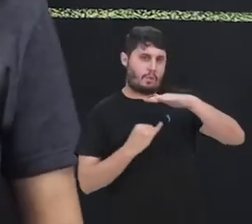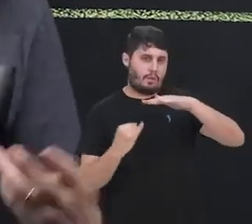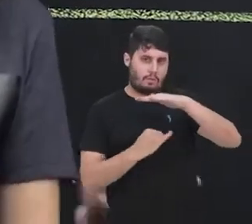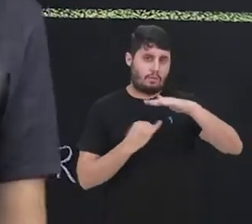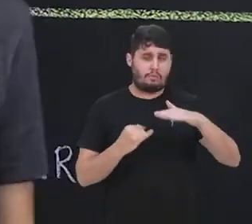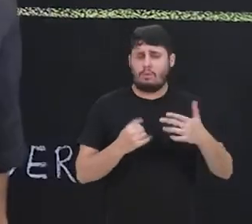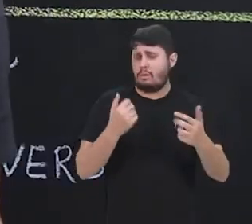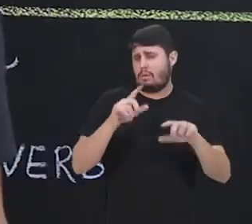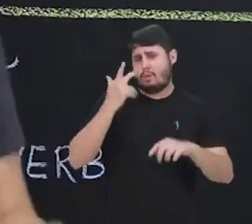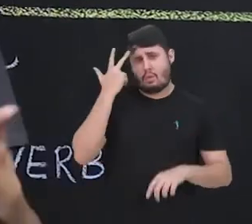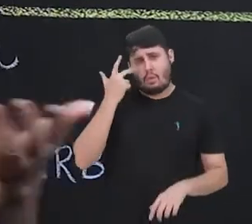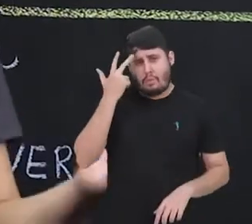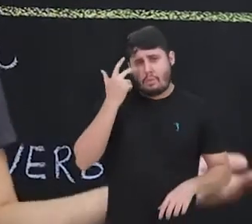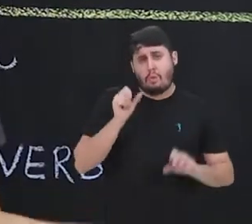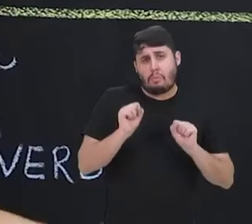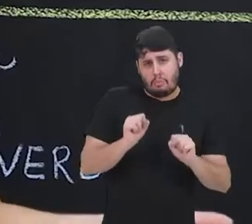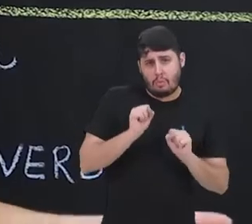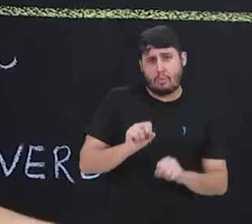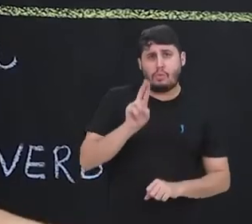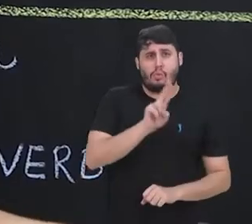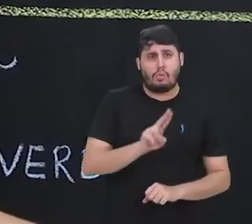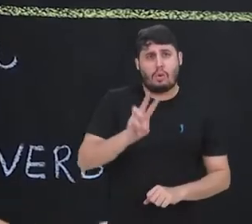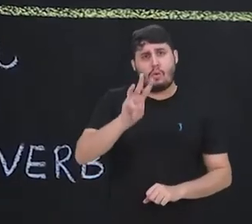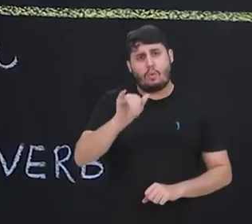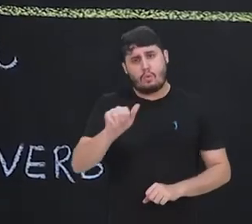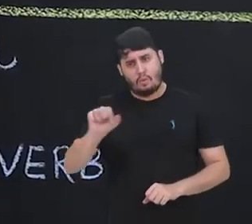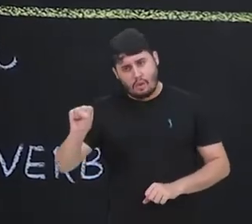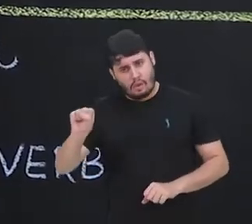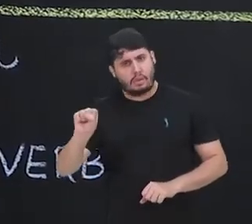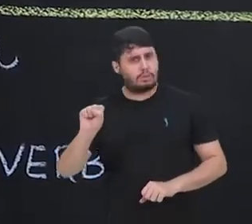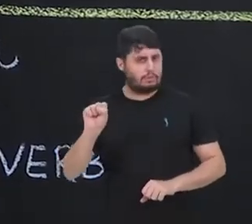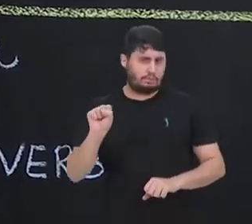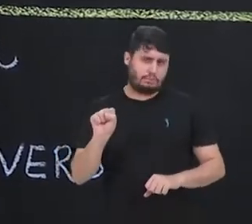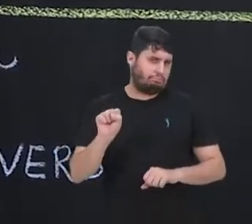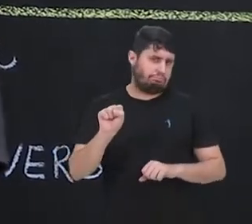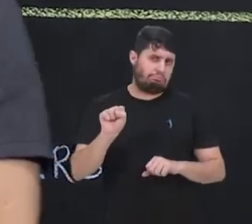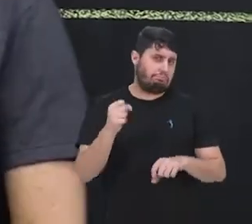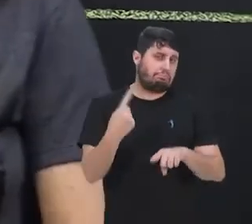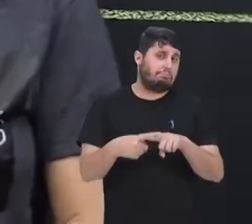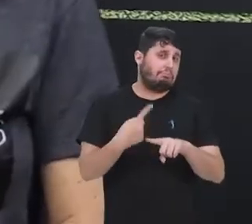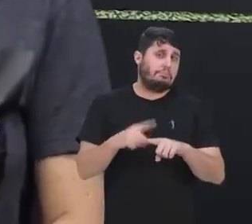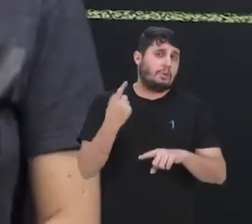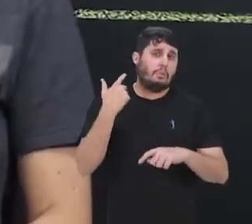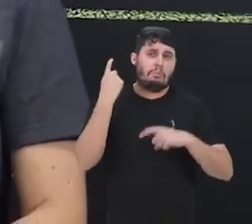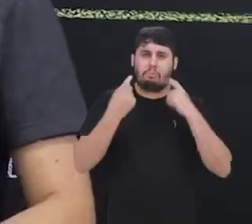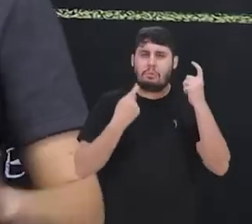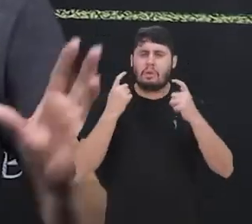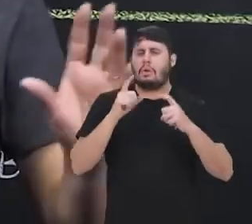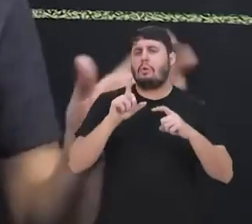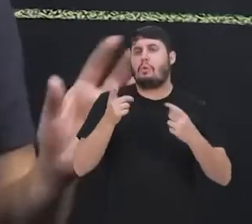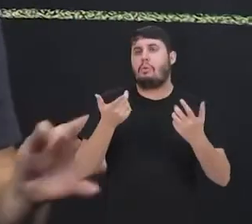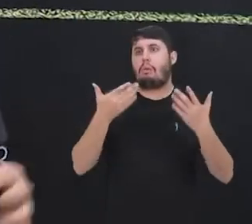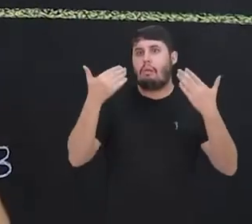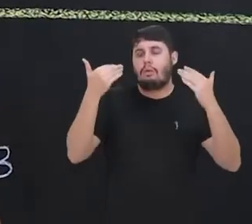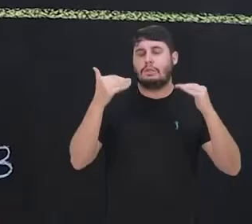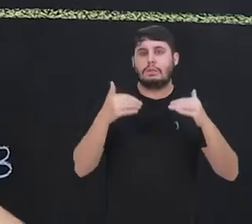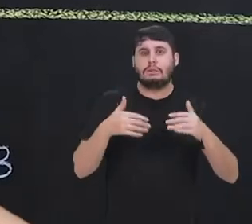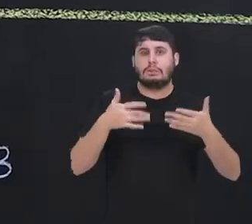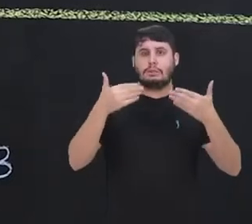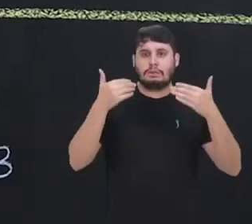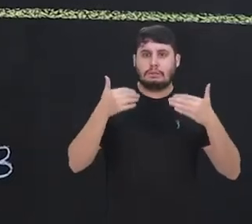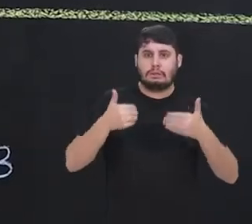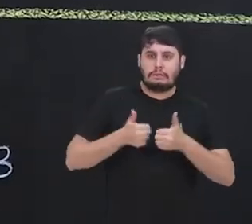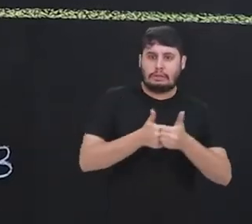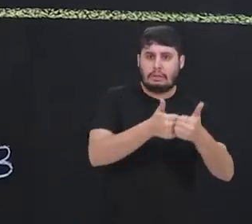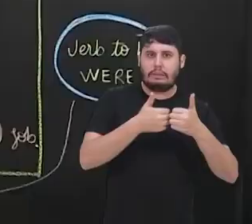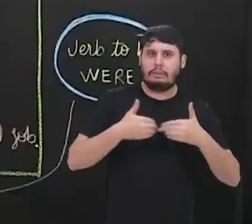fala, ela usar o was, como ela usaria normalmente, sem se preocupar com o fato de ser uma if clause e ter esta norma de